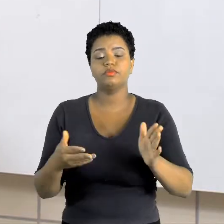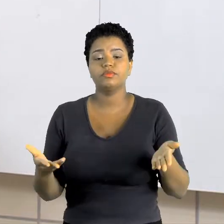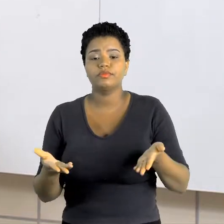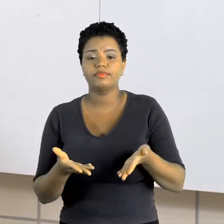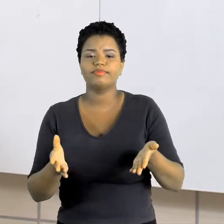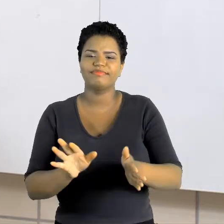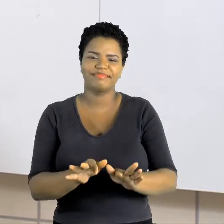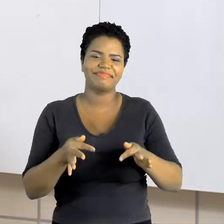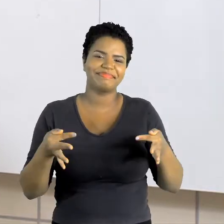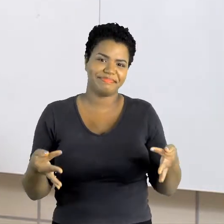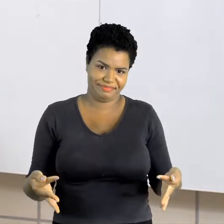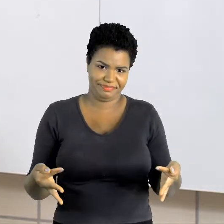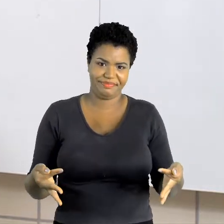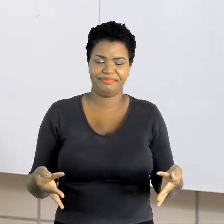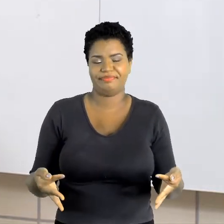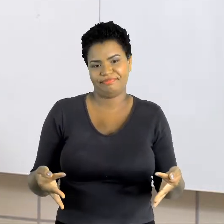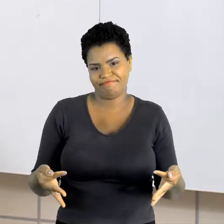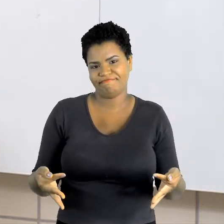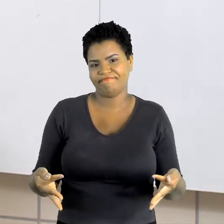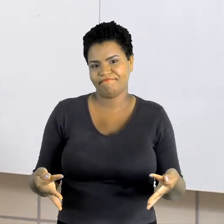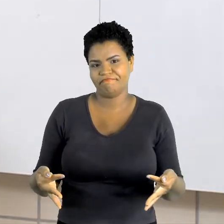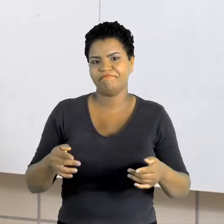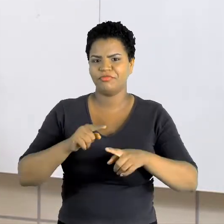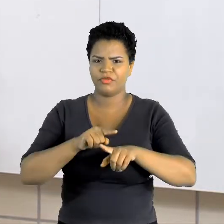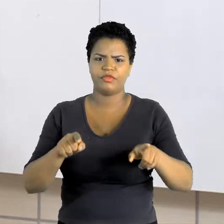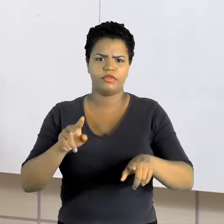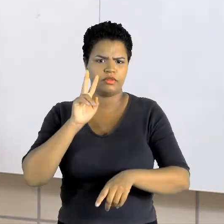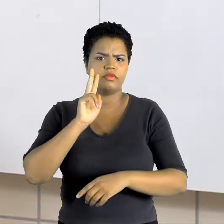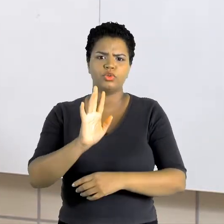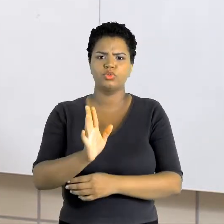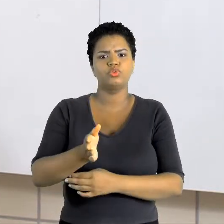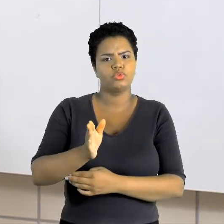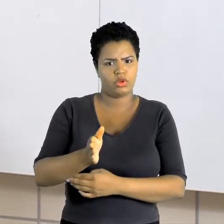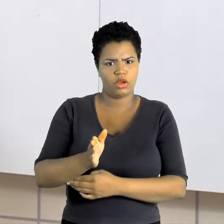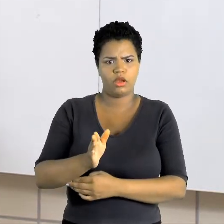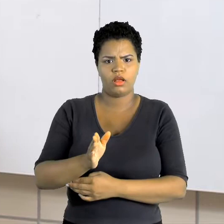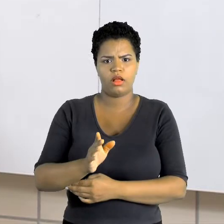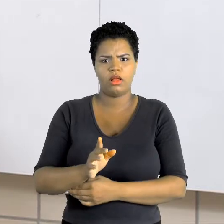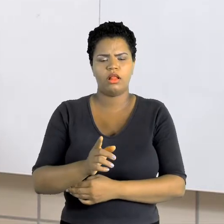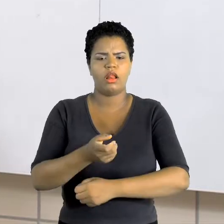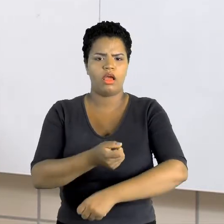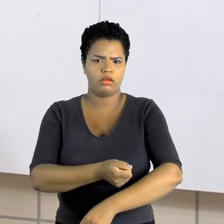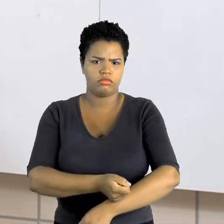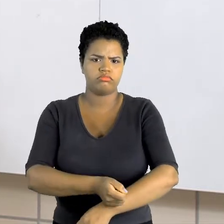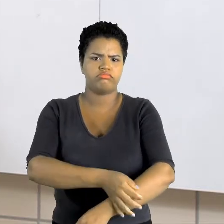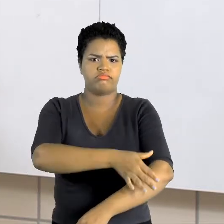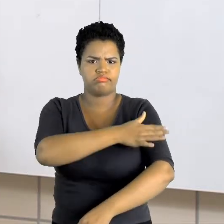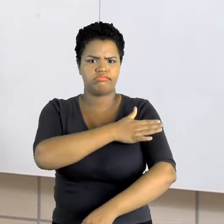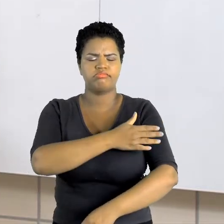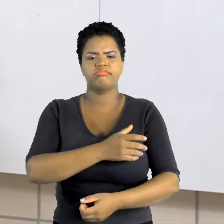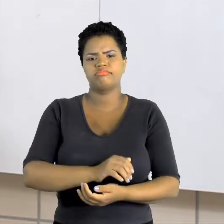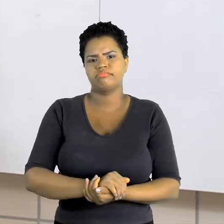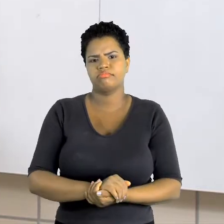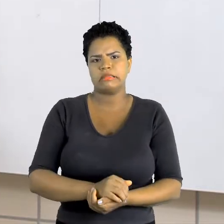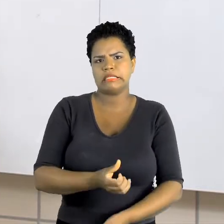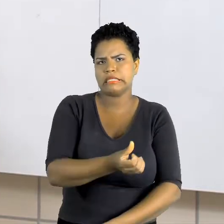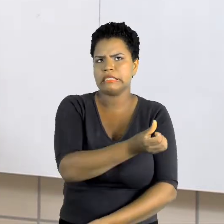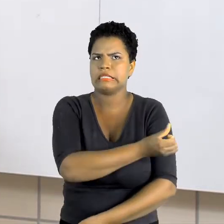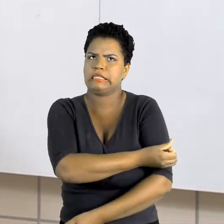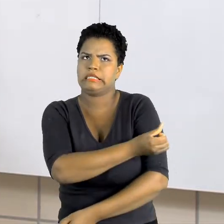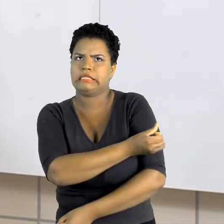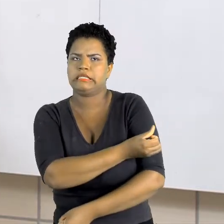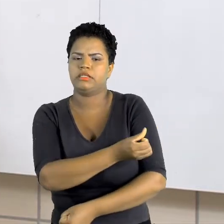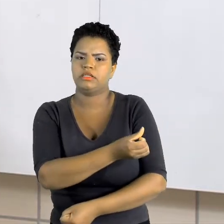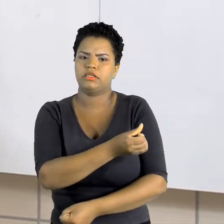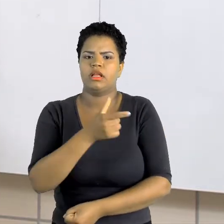bem simples, que vocês já viram esse conteúdo nas séries anteriores. No 6º ano, na